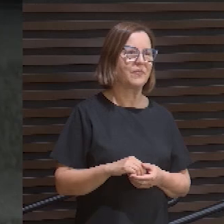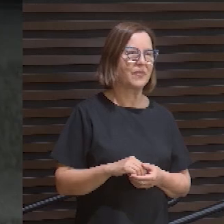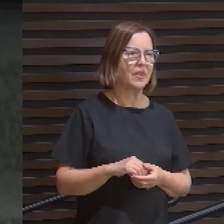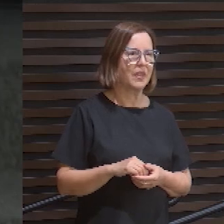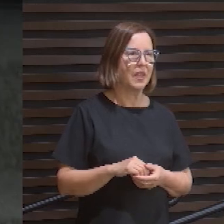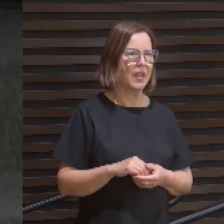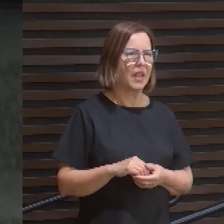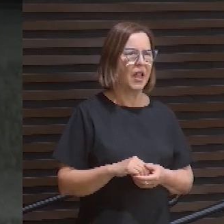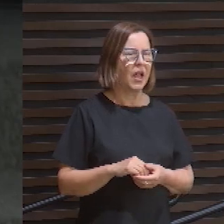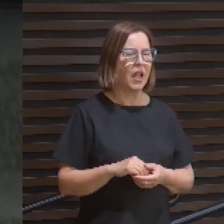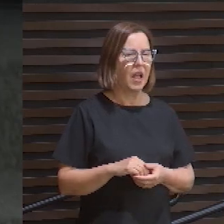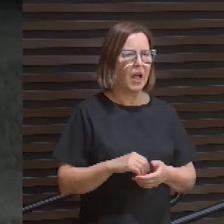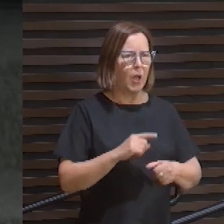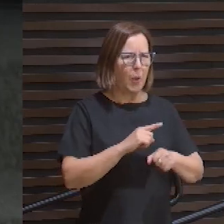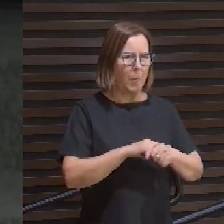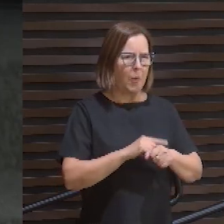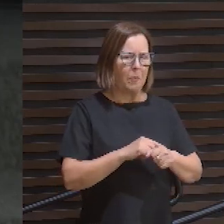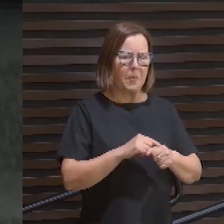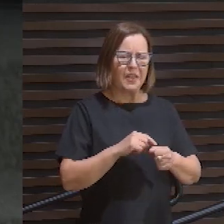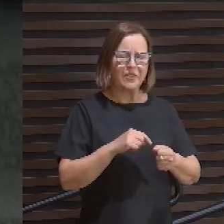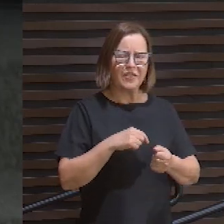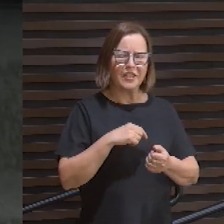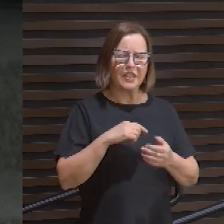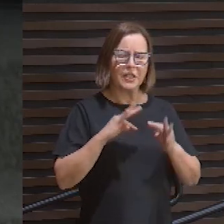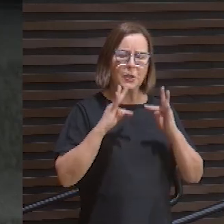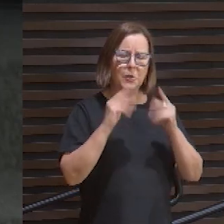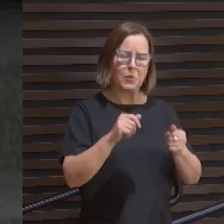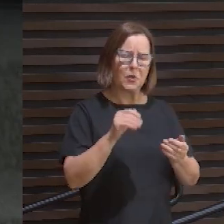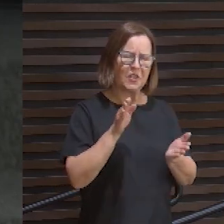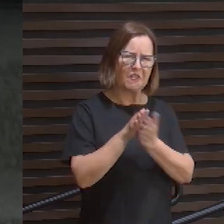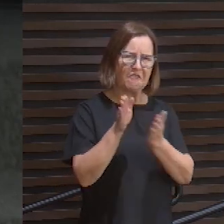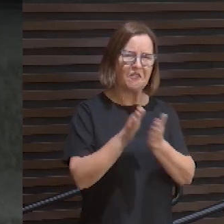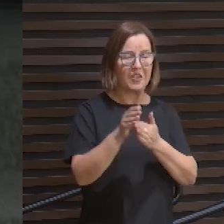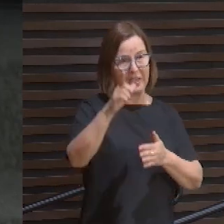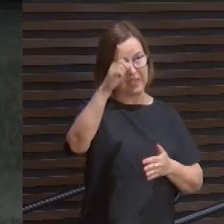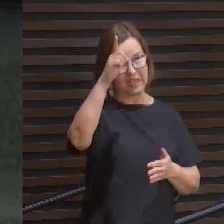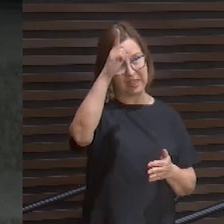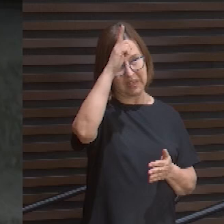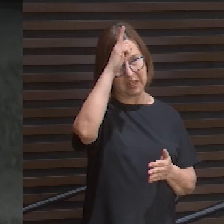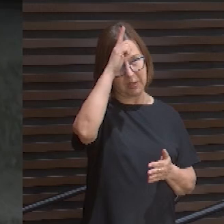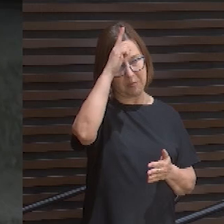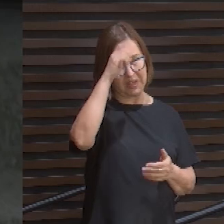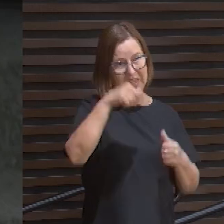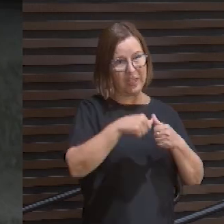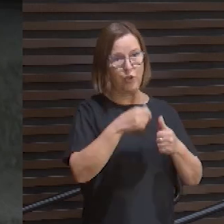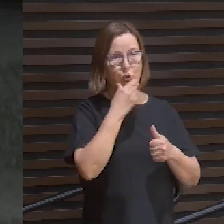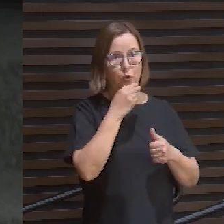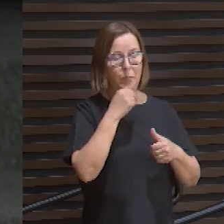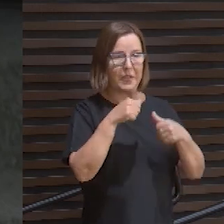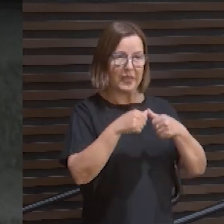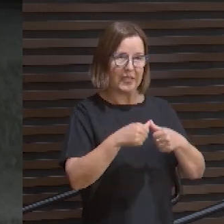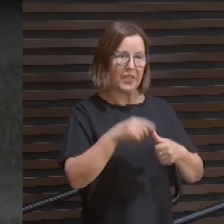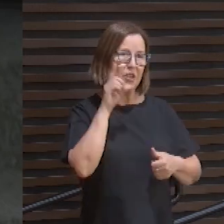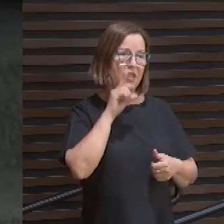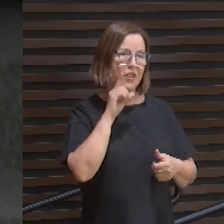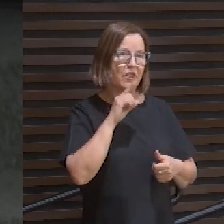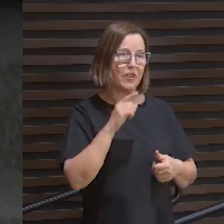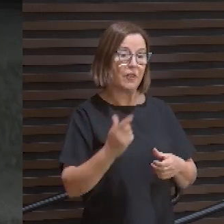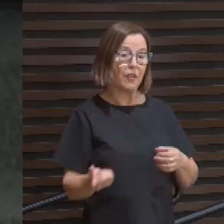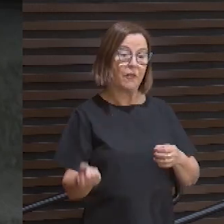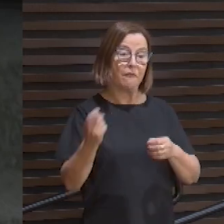da Alemanha, ele estava nos Estados Unidos, voltou para a Alemanha para ser um